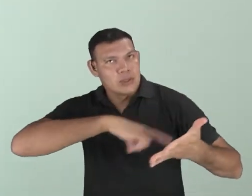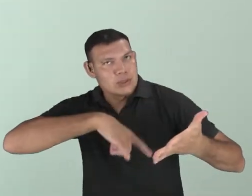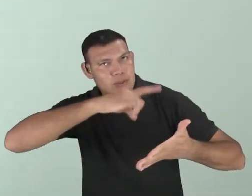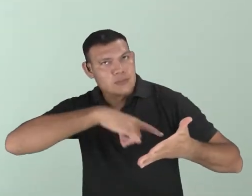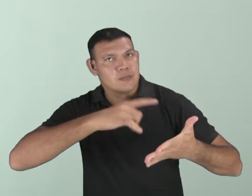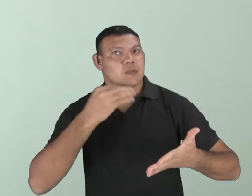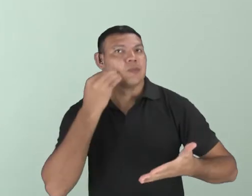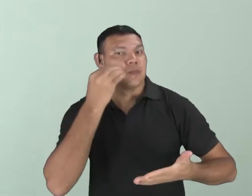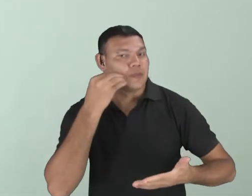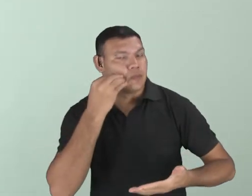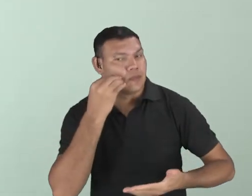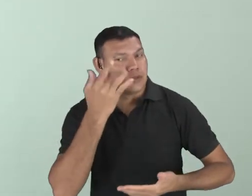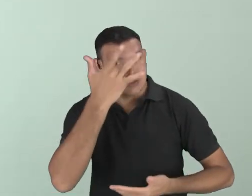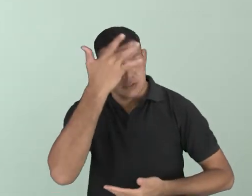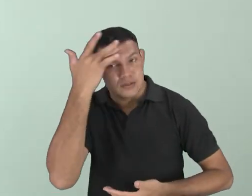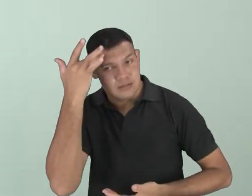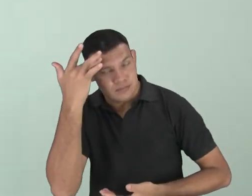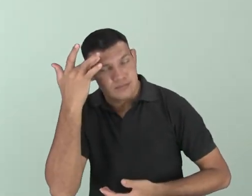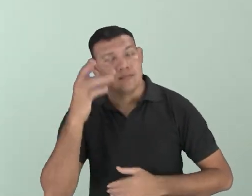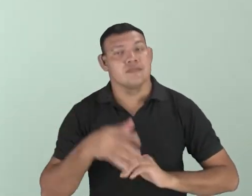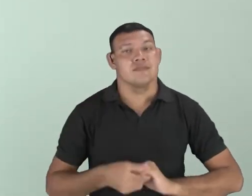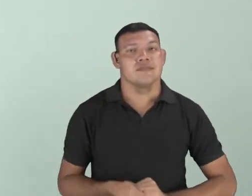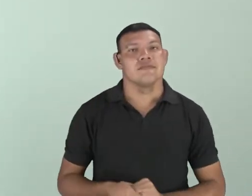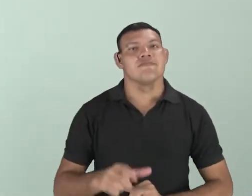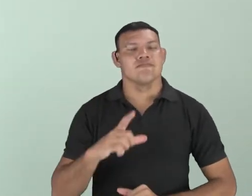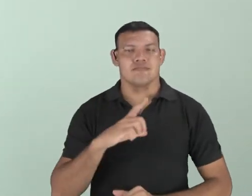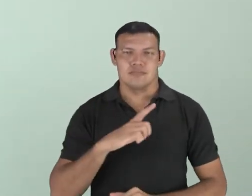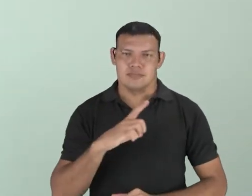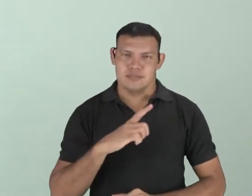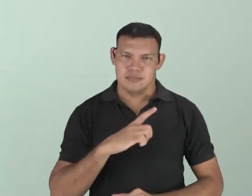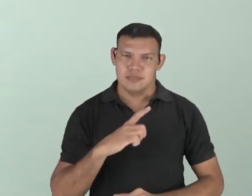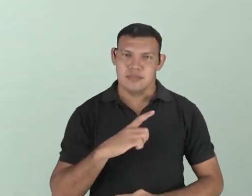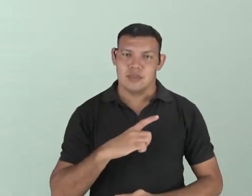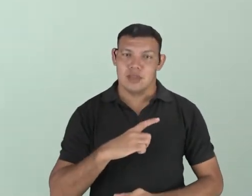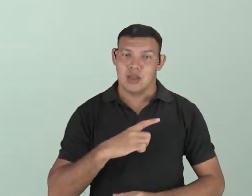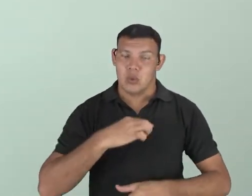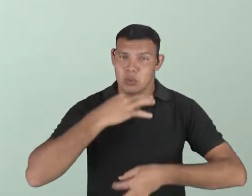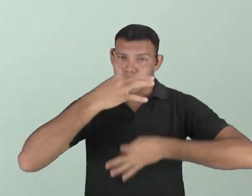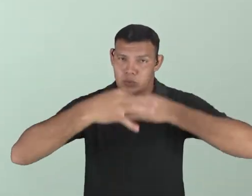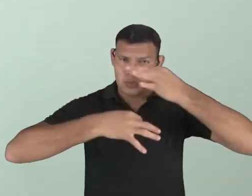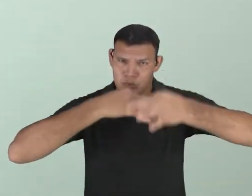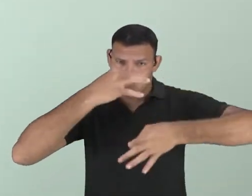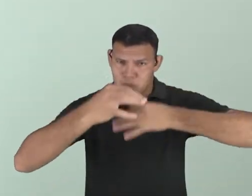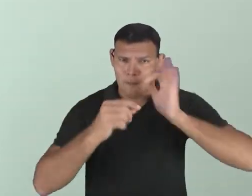experiência, traz para a sua redação, então você tem um tipo de argumento. Quando